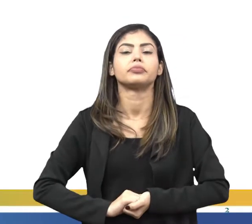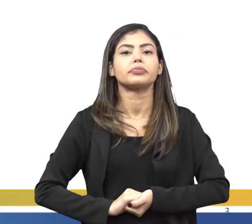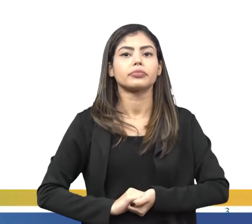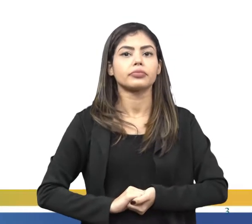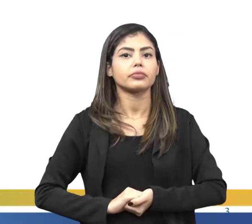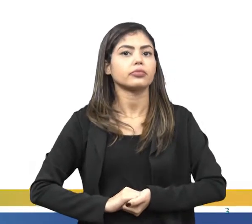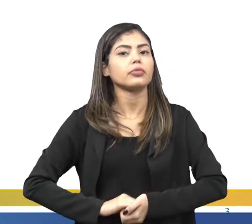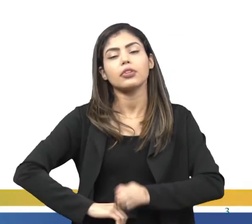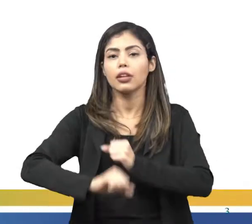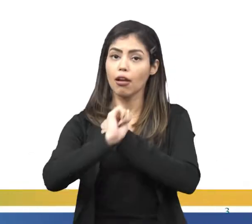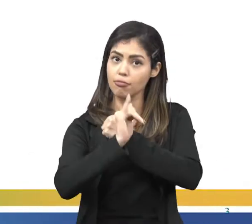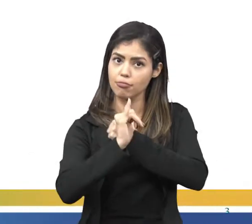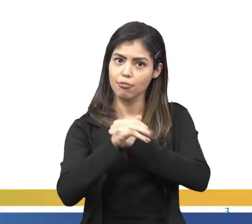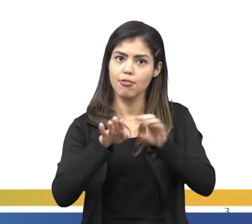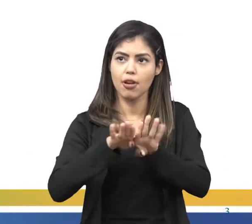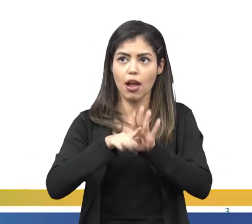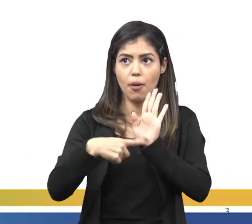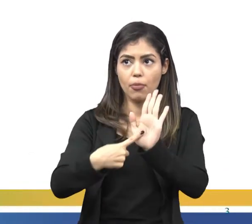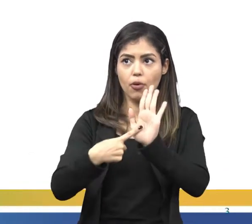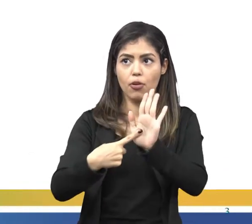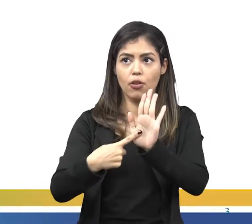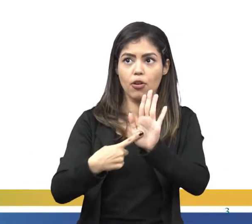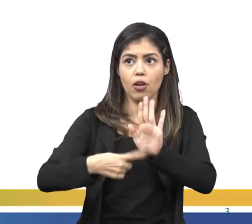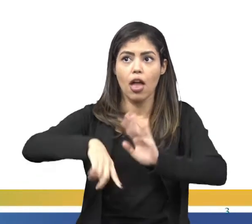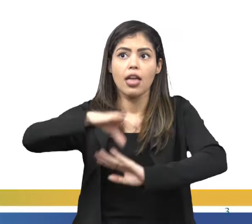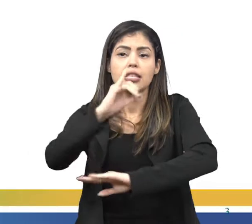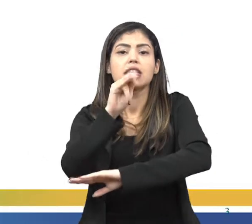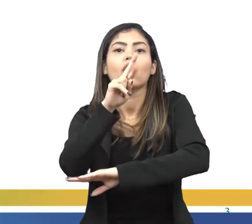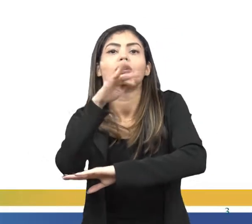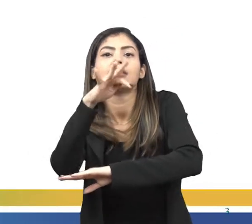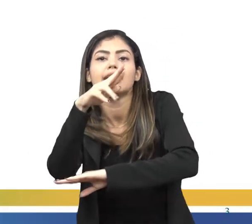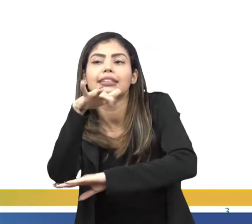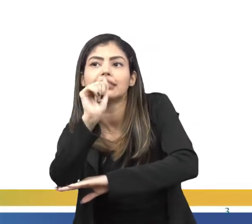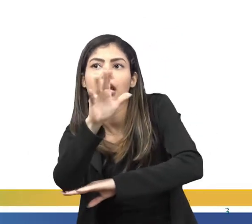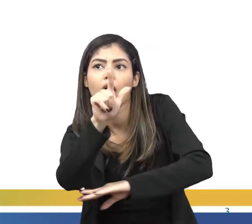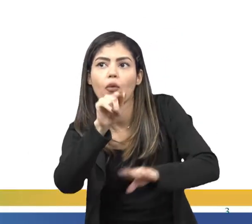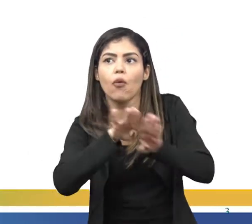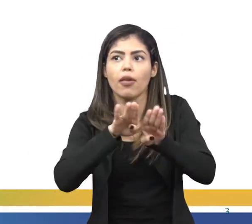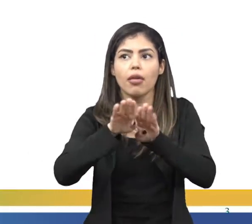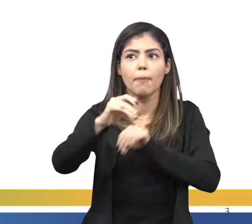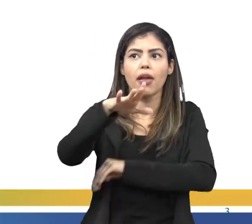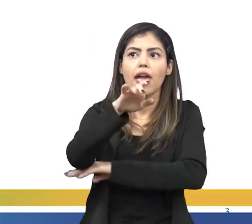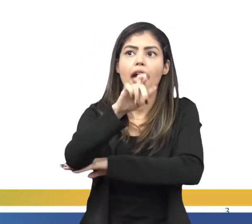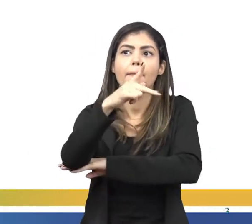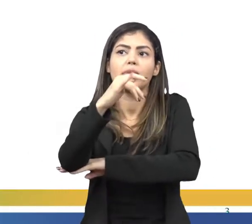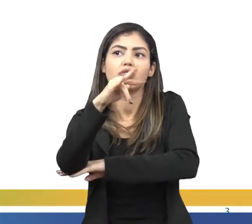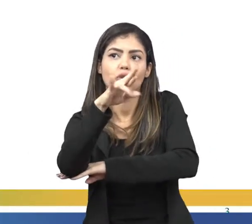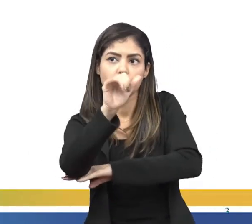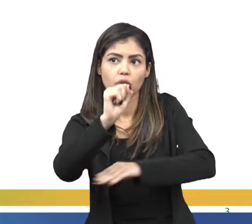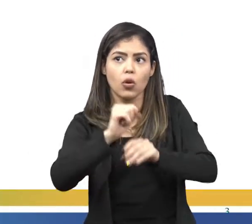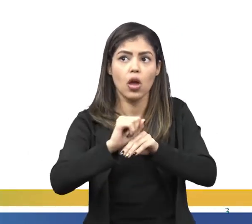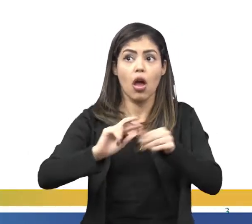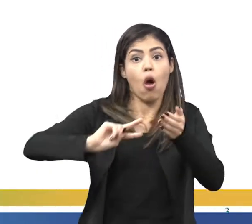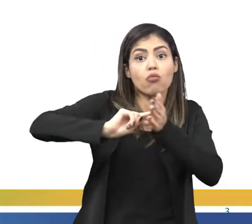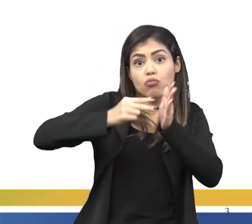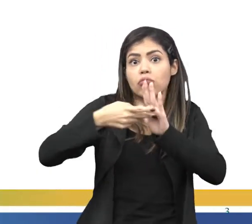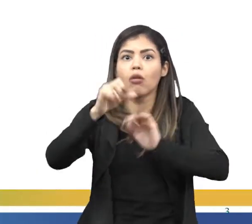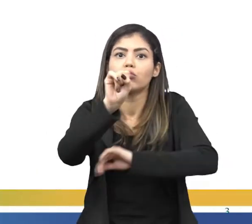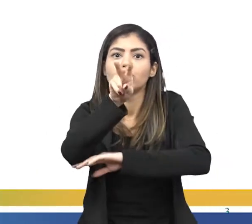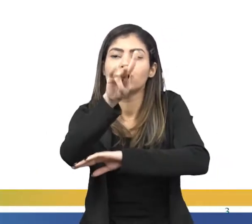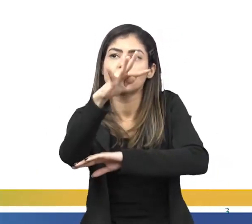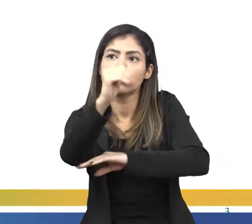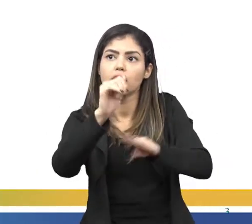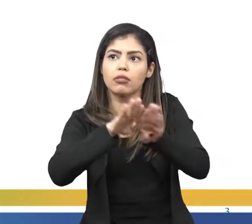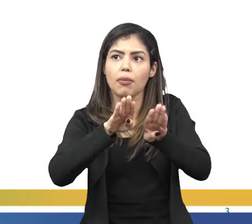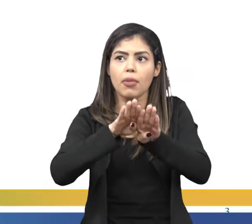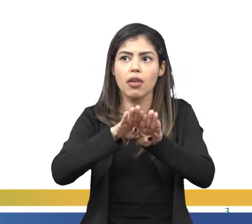A crônica é um registro circunstancial, episódico, efêmero e sujeito a transformação rápida. No entanto,